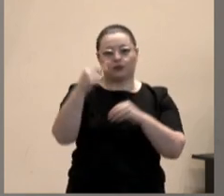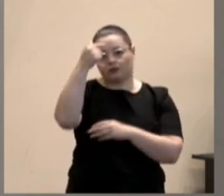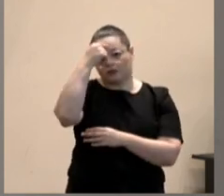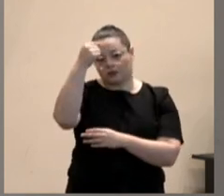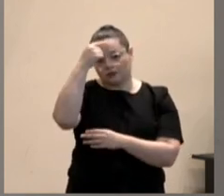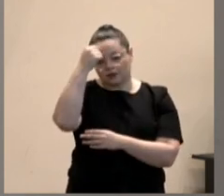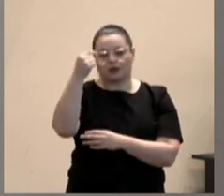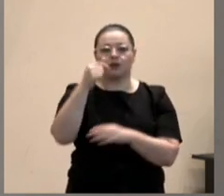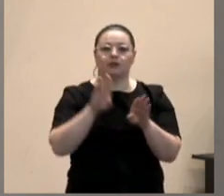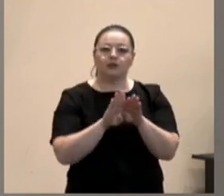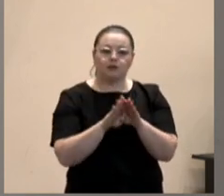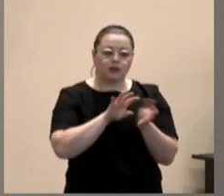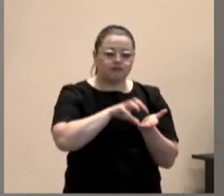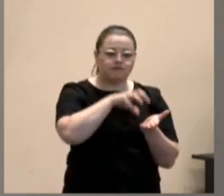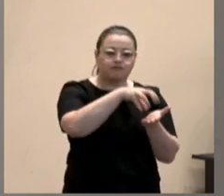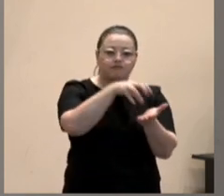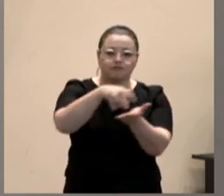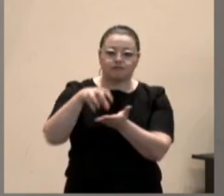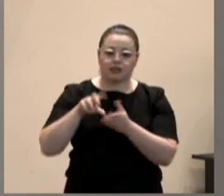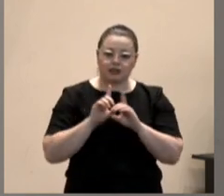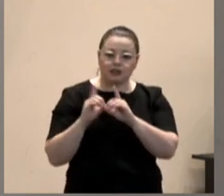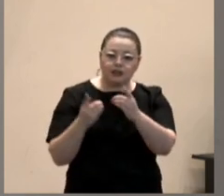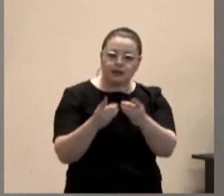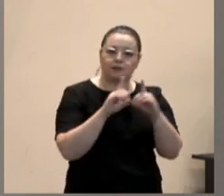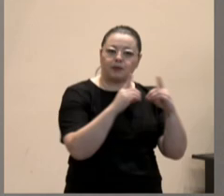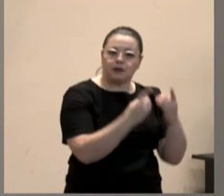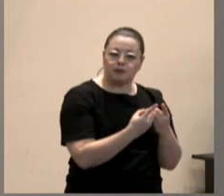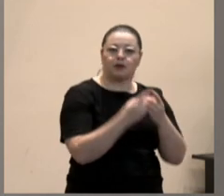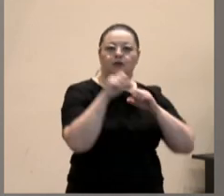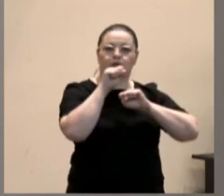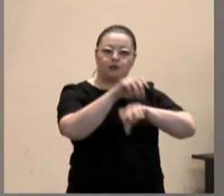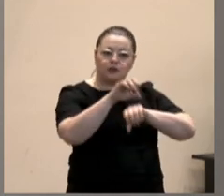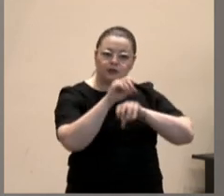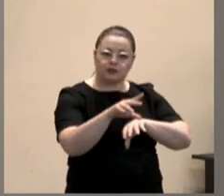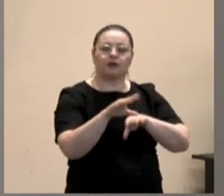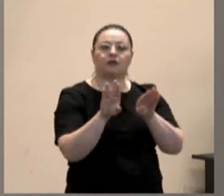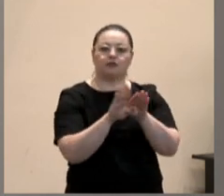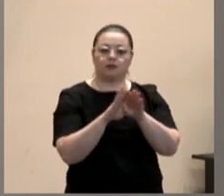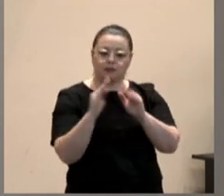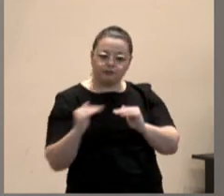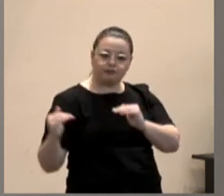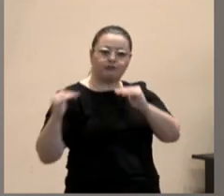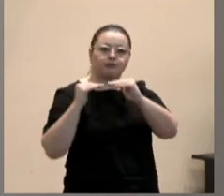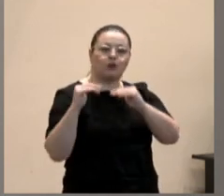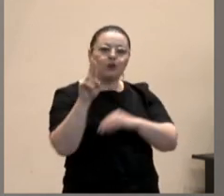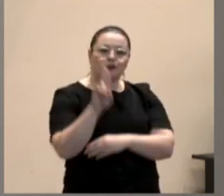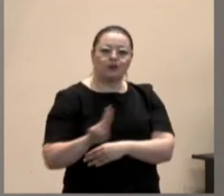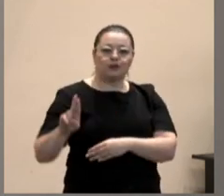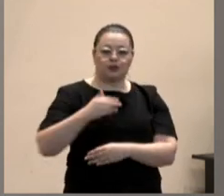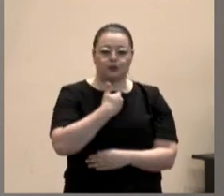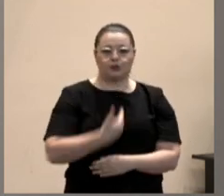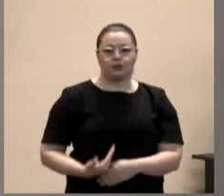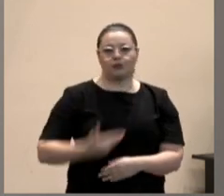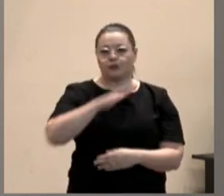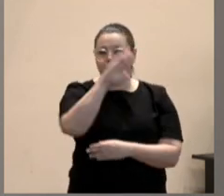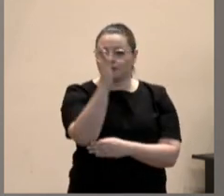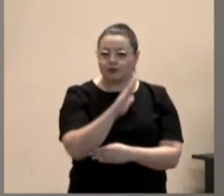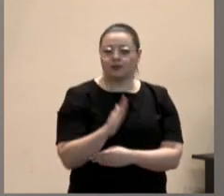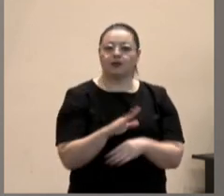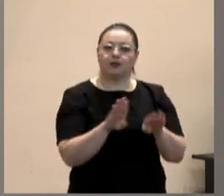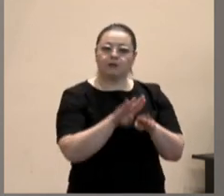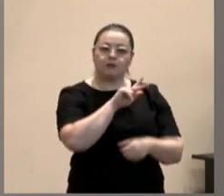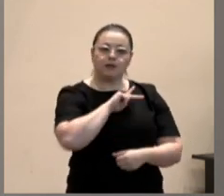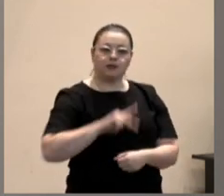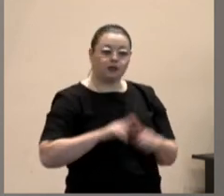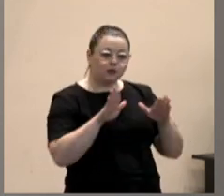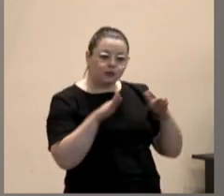Centros e Departamentos de Educação ou equivalentes das Universidades Públicas Brasileiras e presidente do Fórum